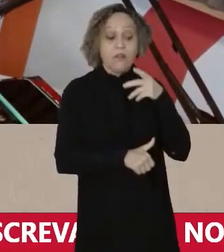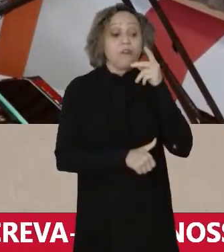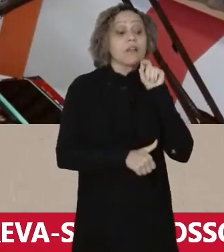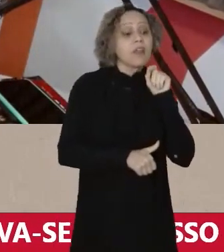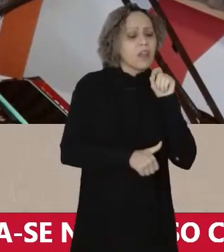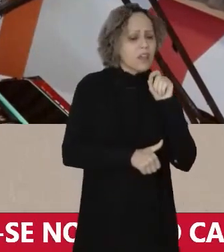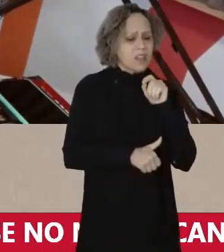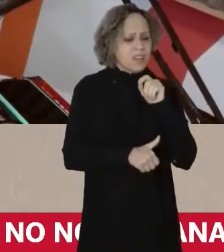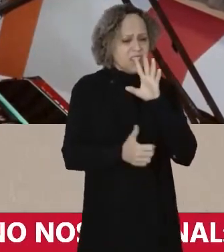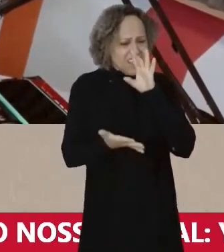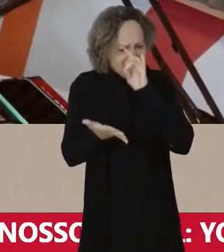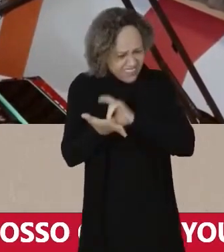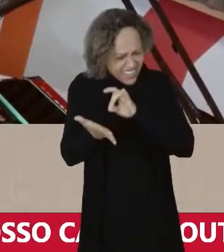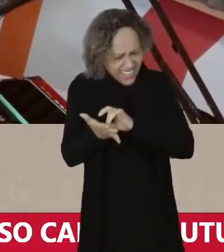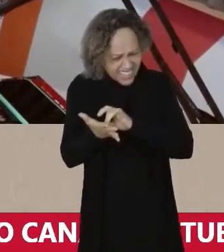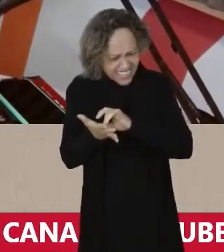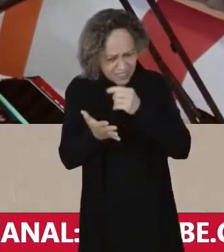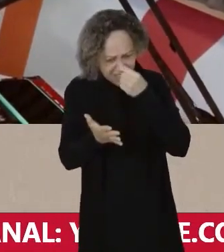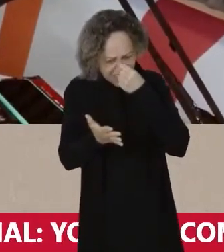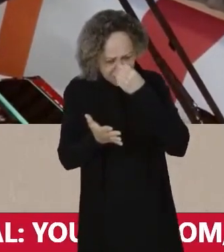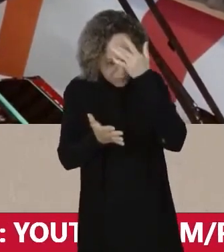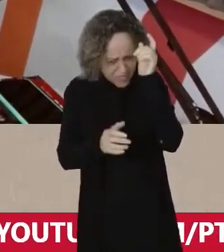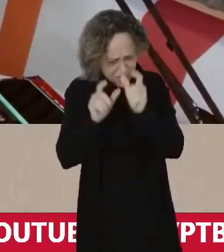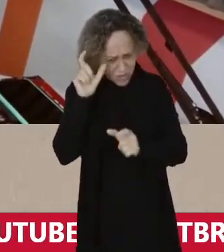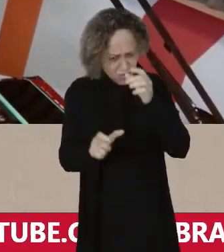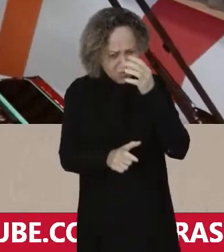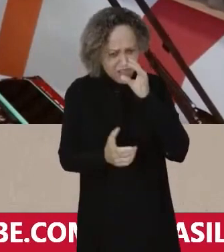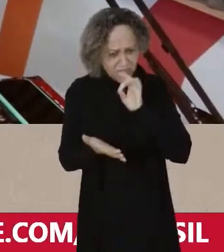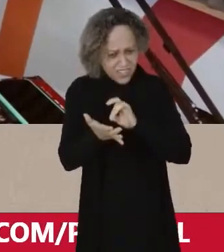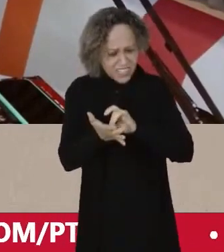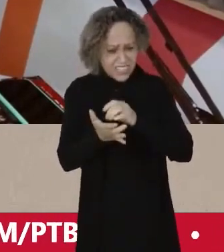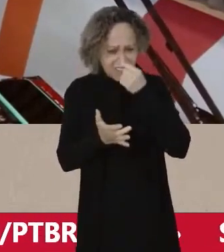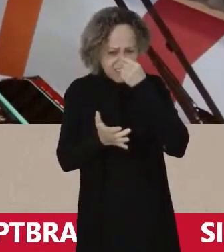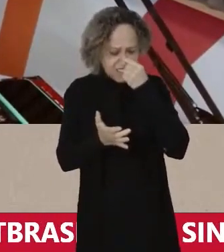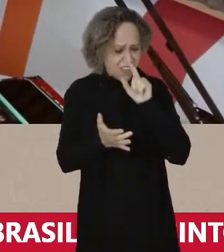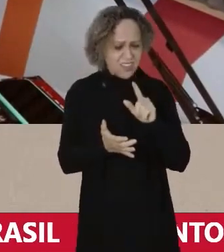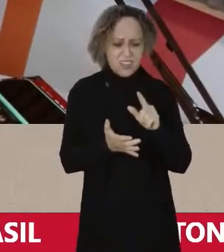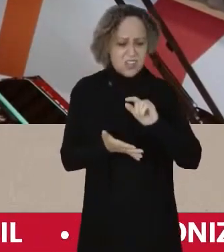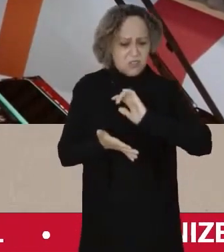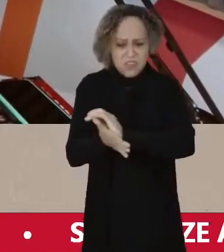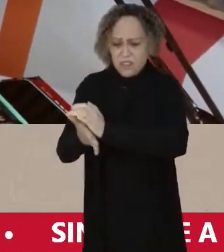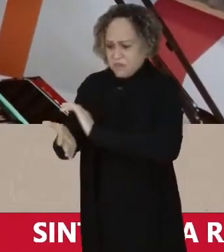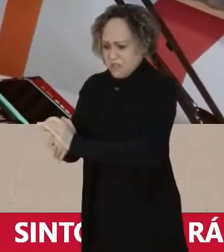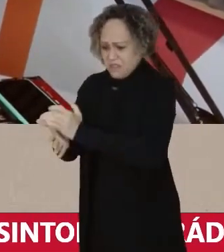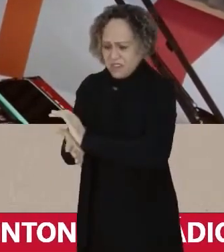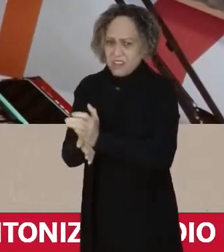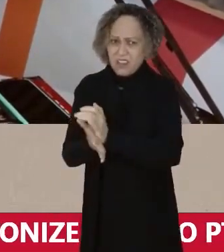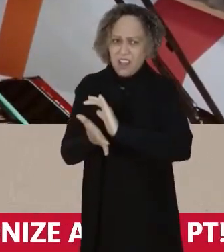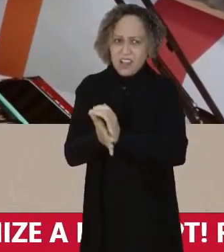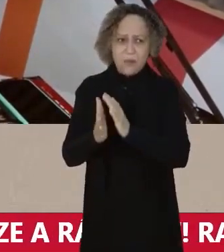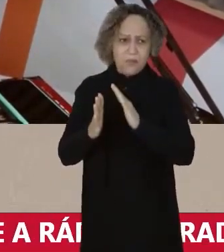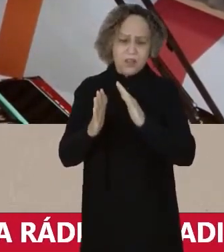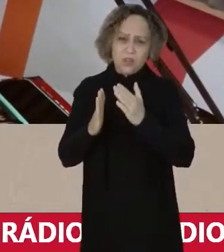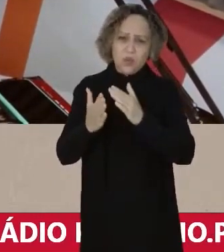feito isso, mas é óbvio, ou seja, quando eu estou dizendo é destruição de terreiros, destruição de casas de santo. Mas eu sempre, quando eu